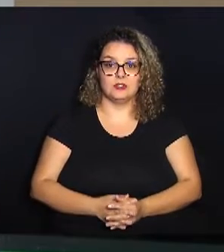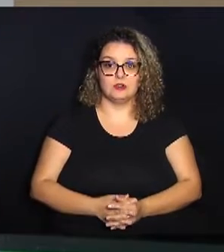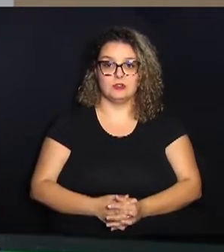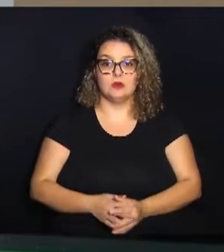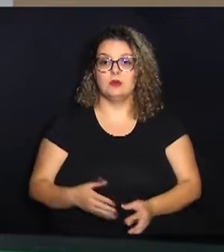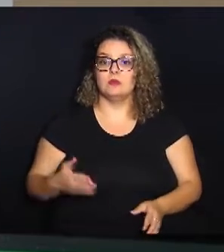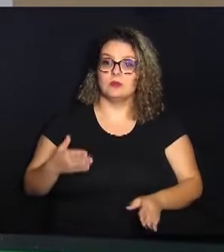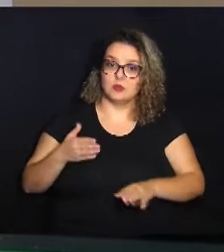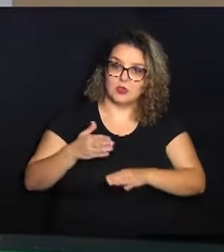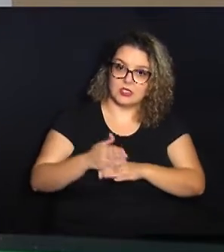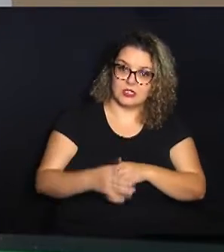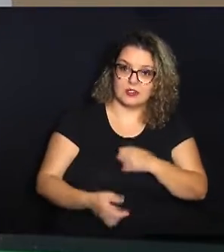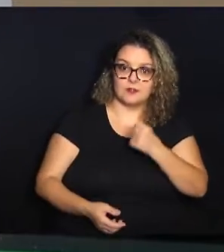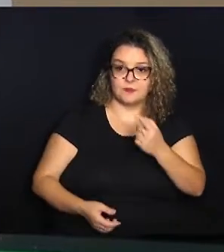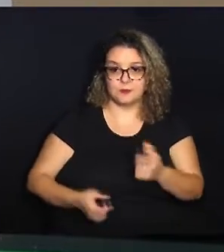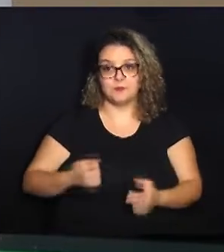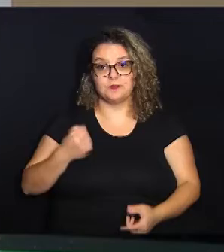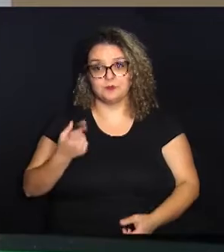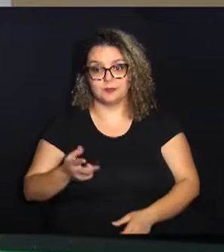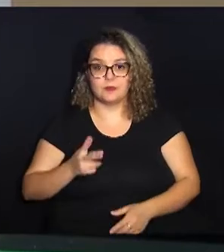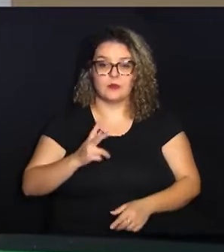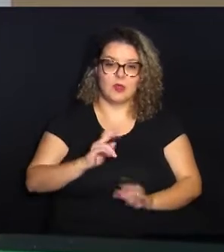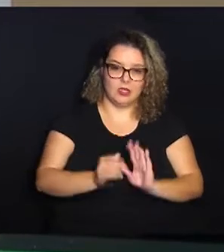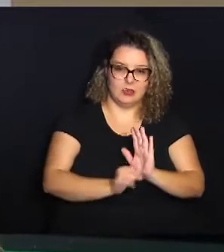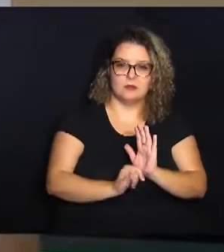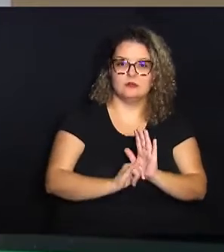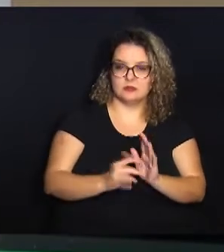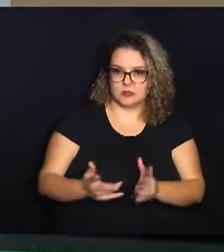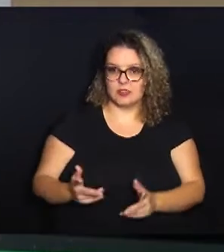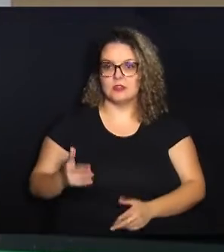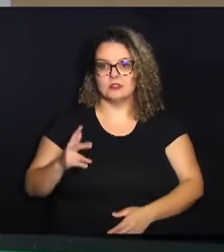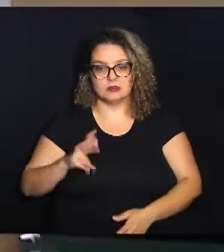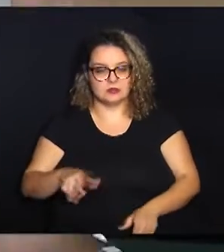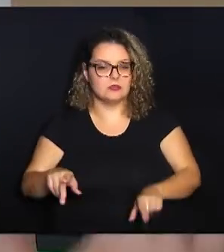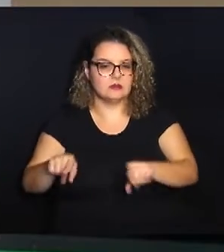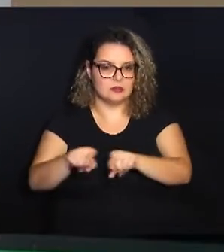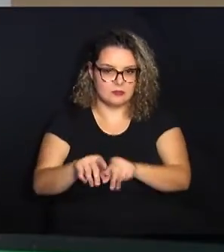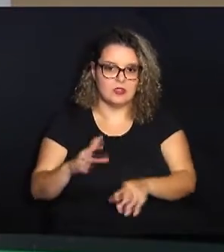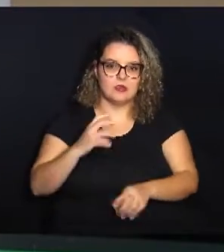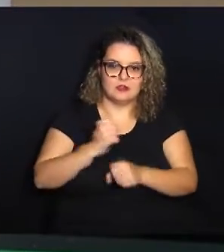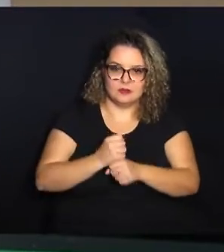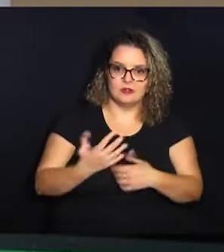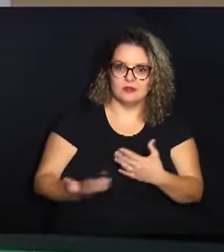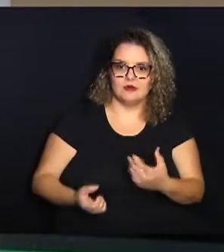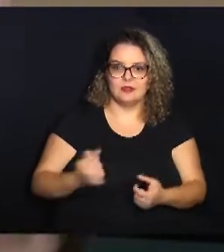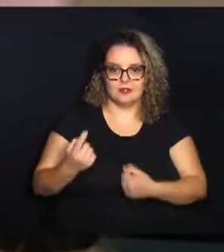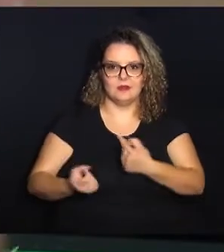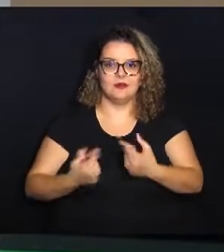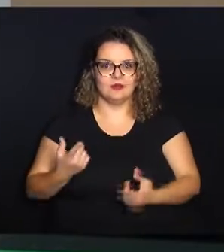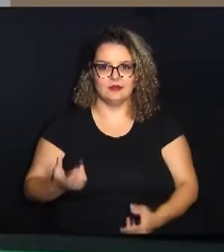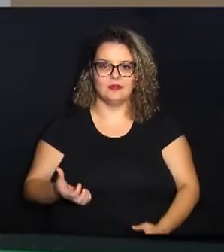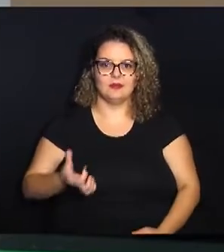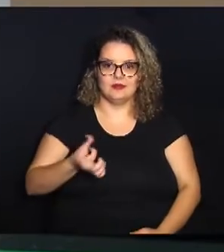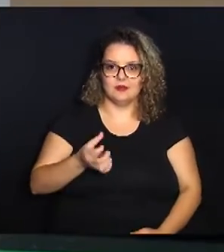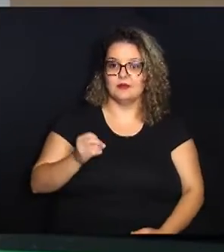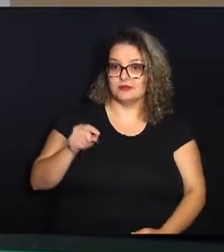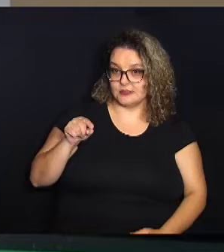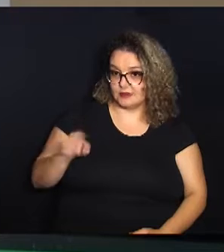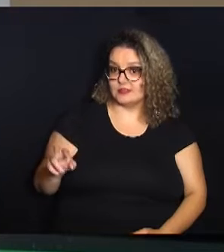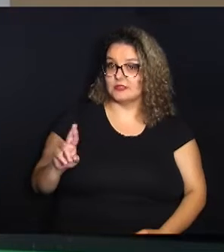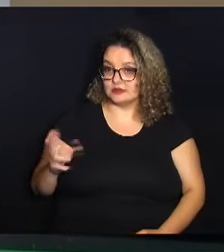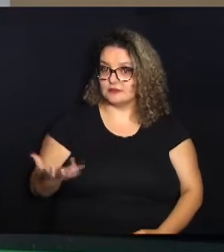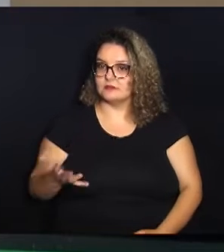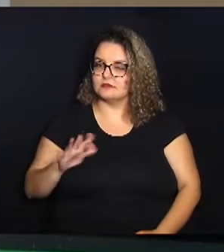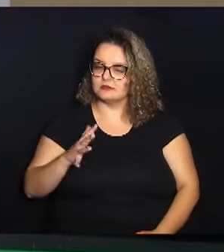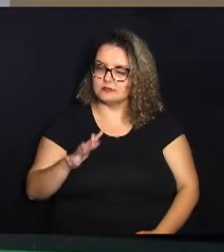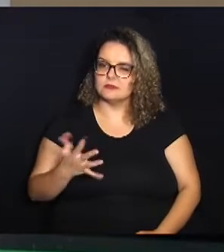participamos de alguns editais. Esses editais também complementaram ali mais, né, uns 60 mil. Então gira em torno